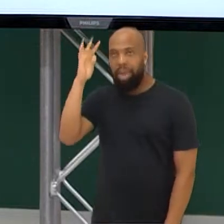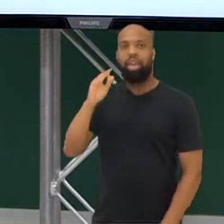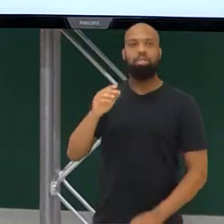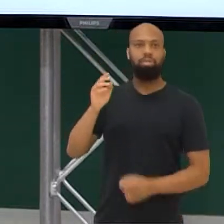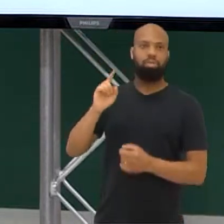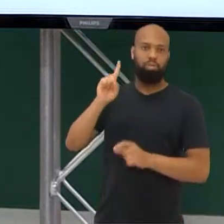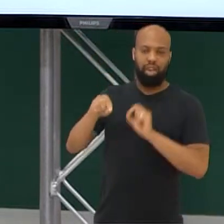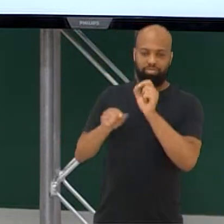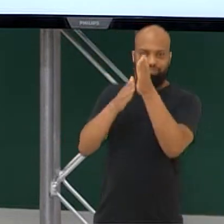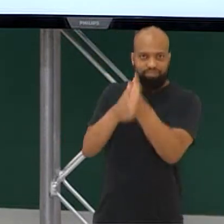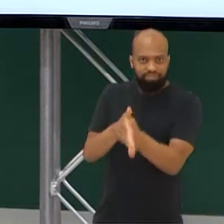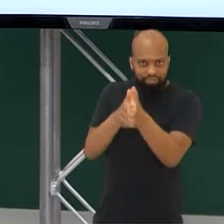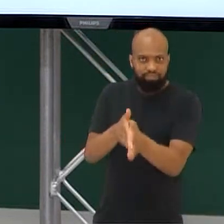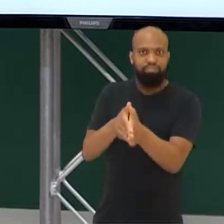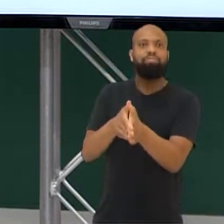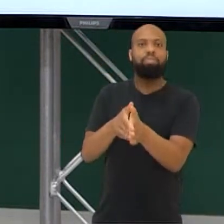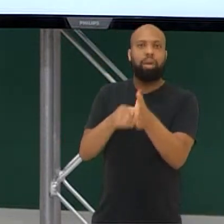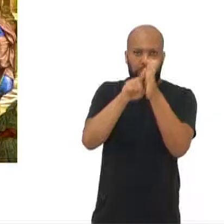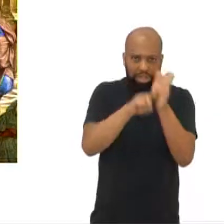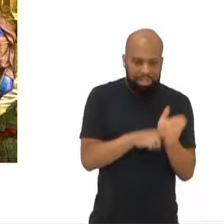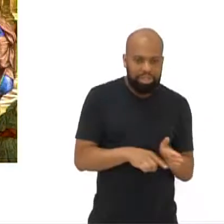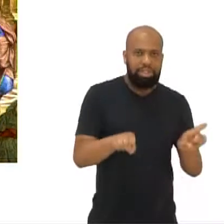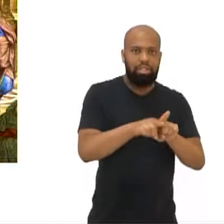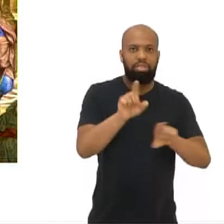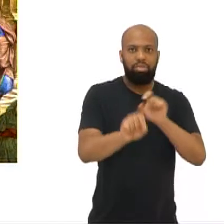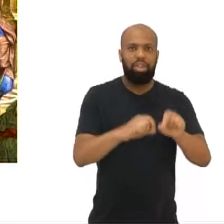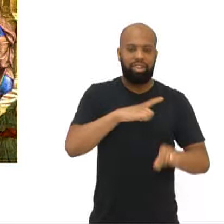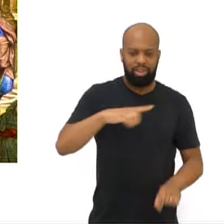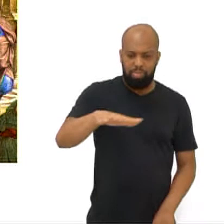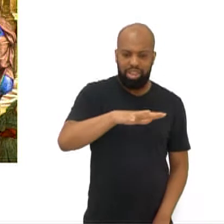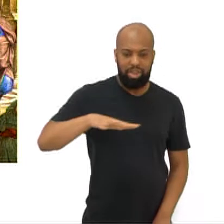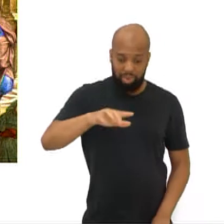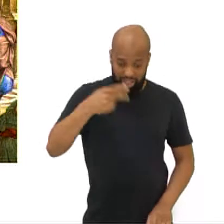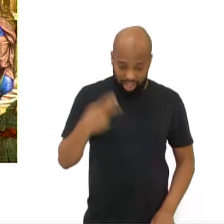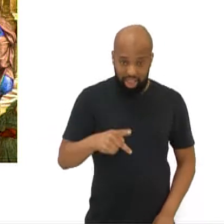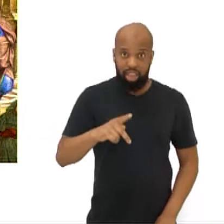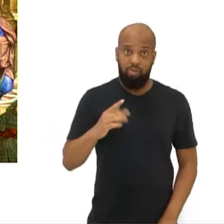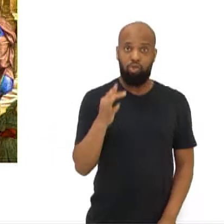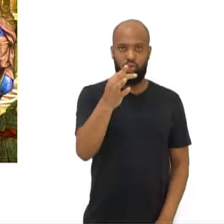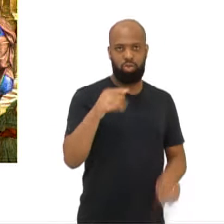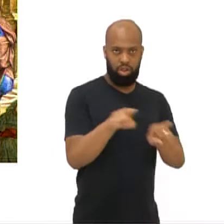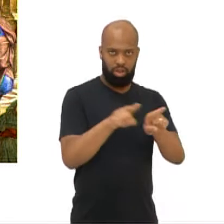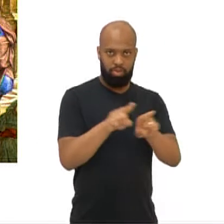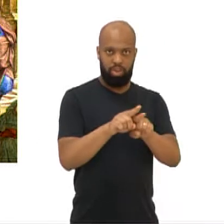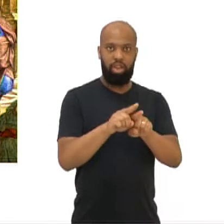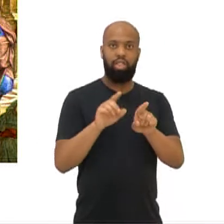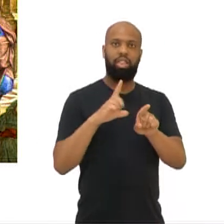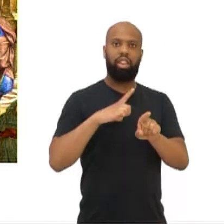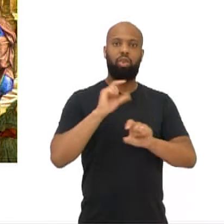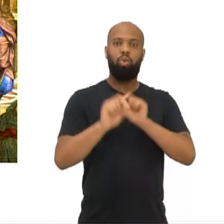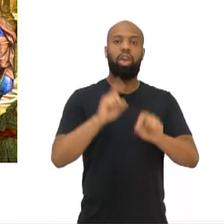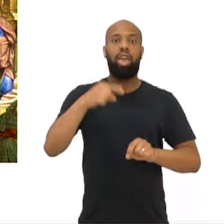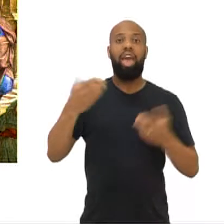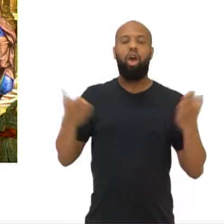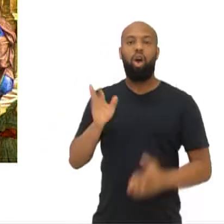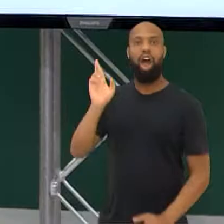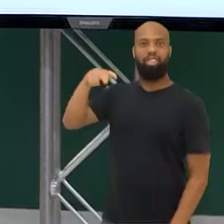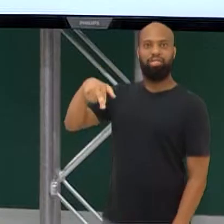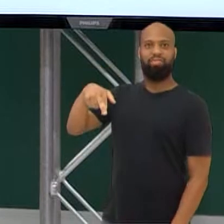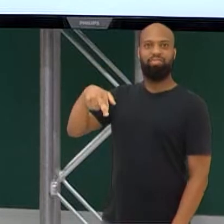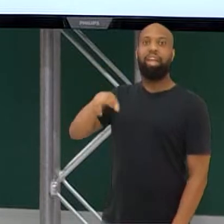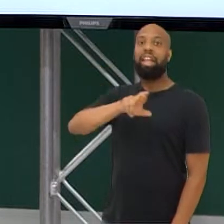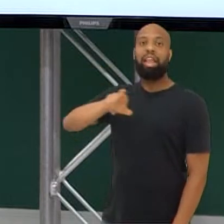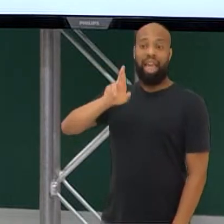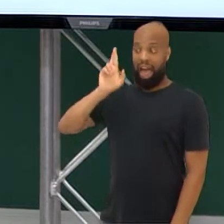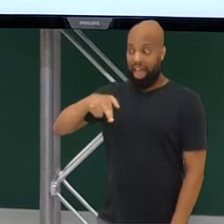que vão para além do nosso plano aqui. Então, o que acontece? Já é uma explicação racional, não é uma